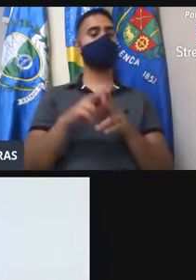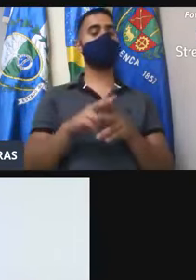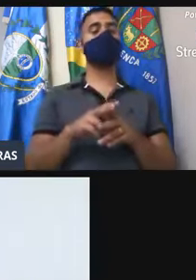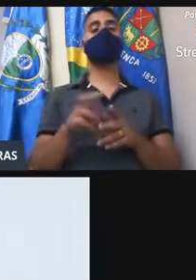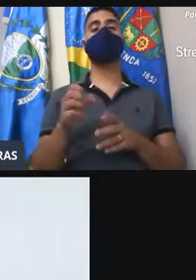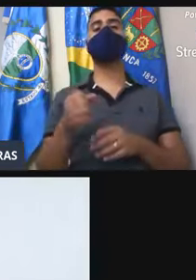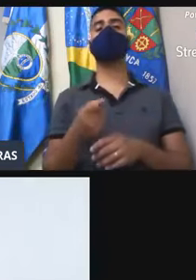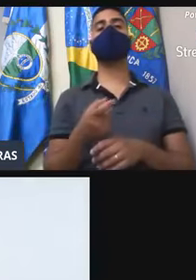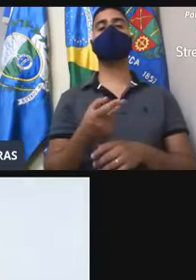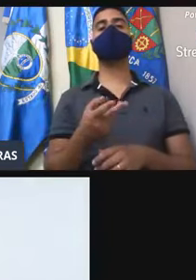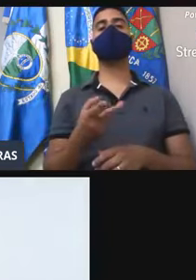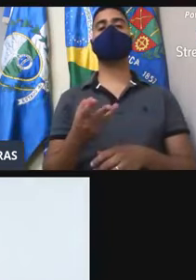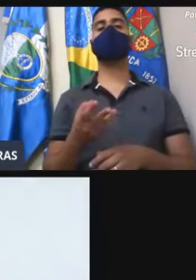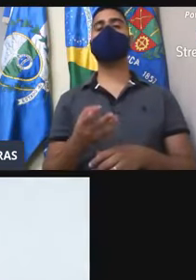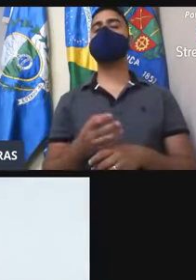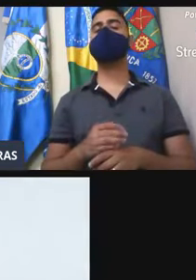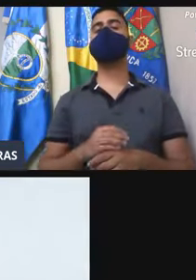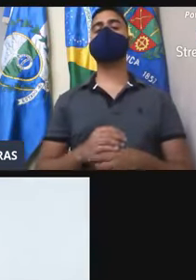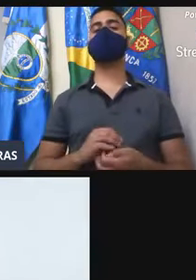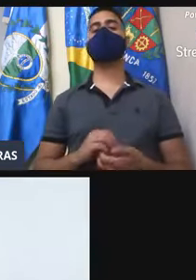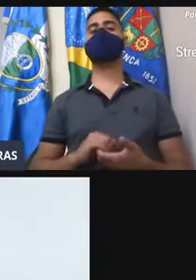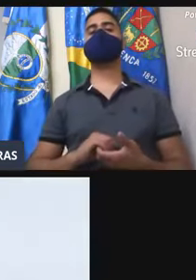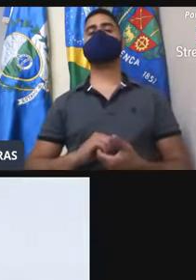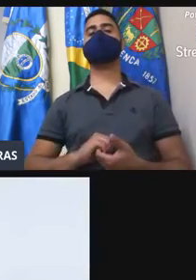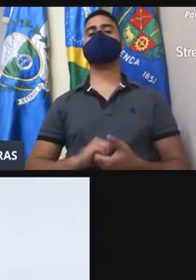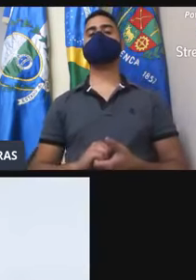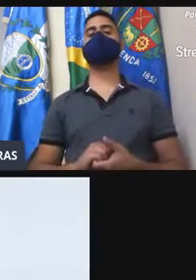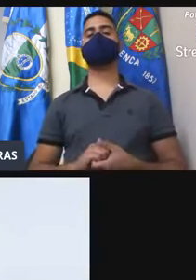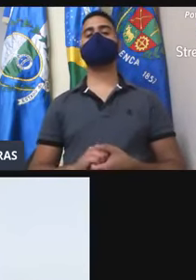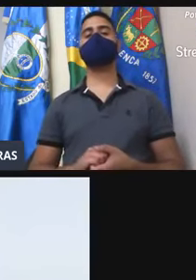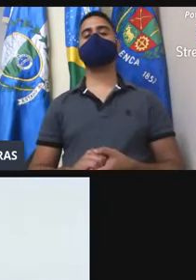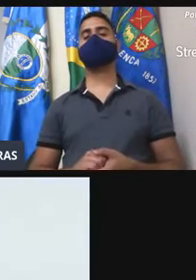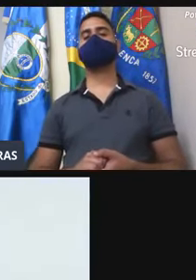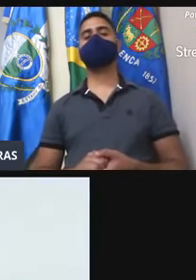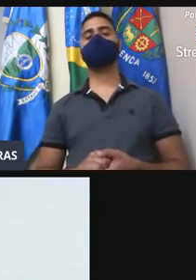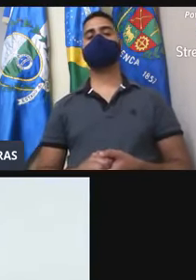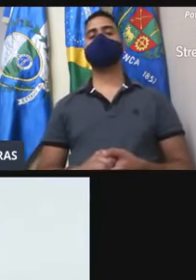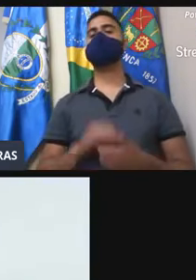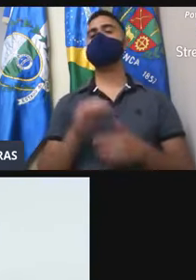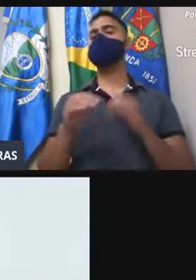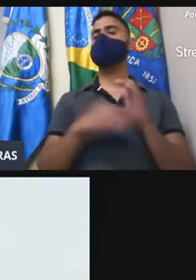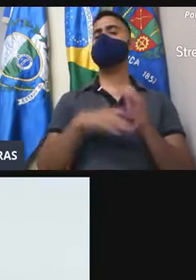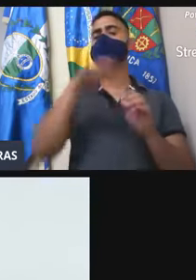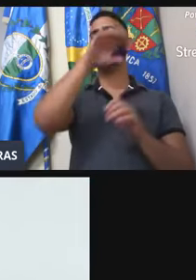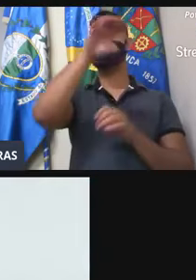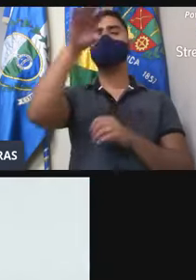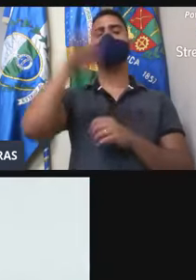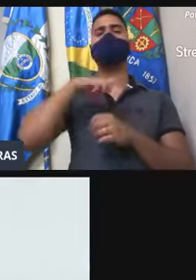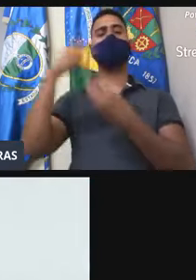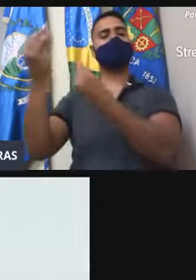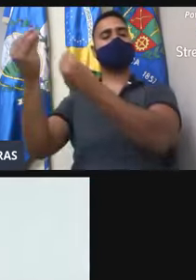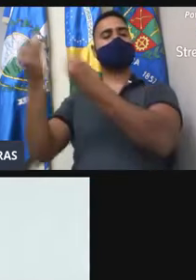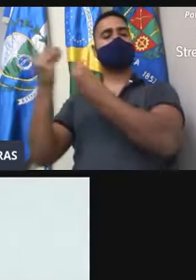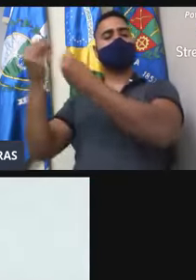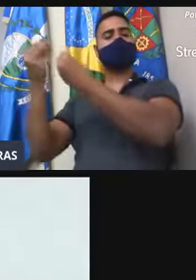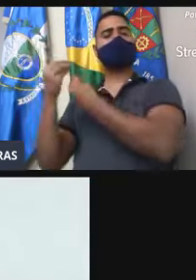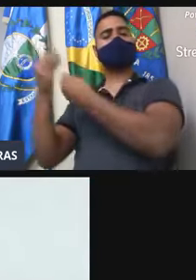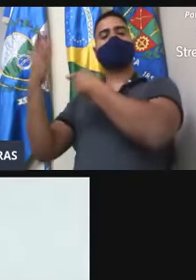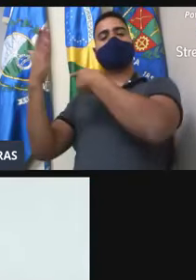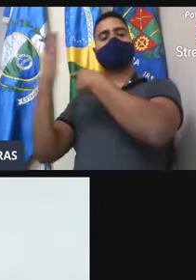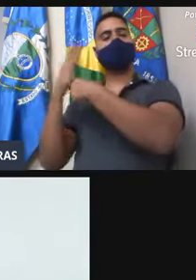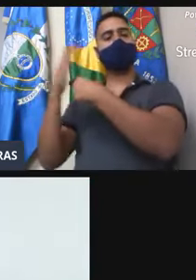forma, a quantidade vultuosa que todos os municípios